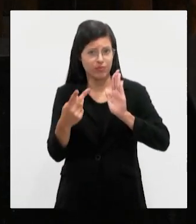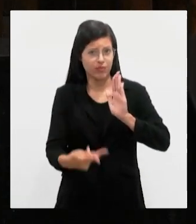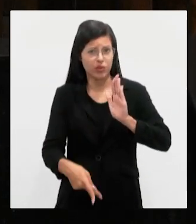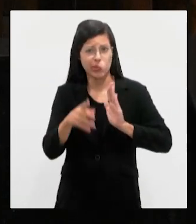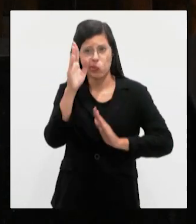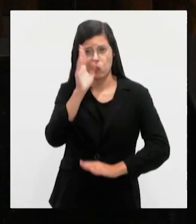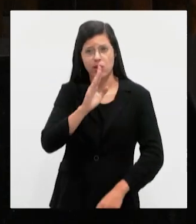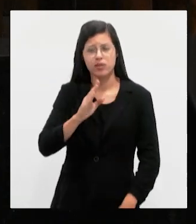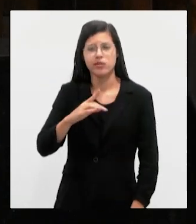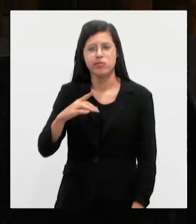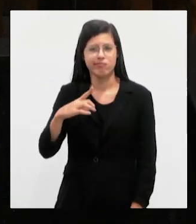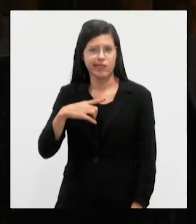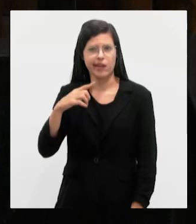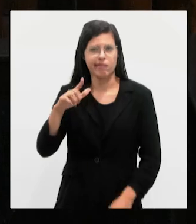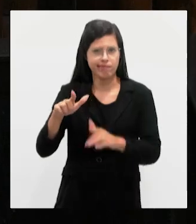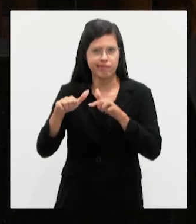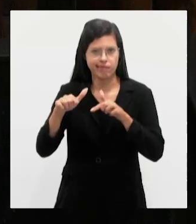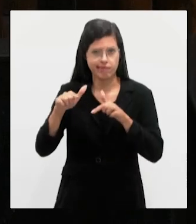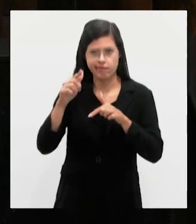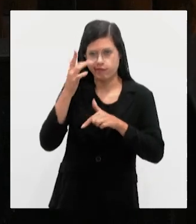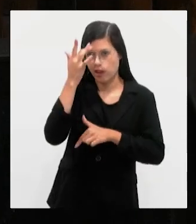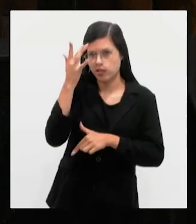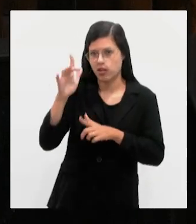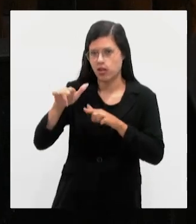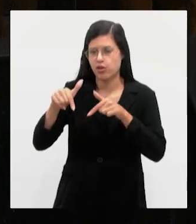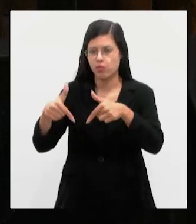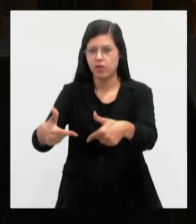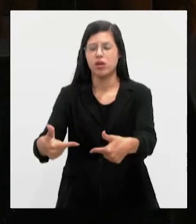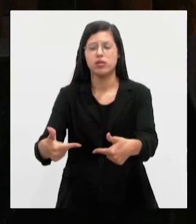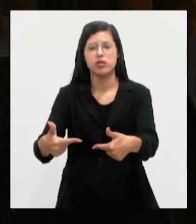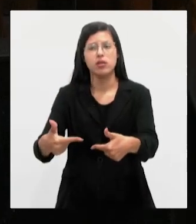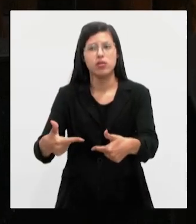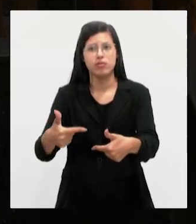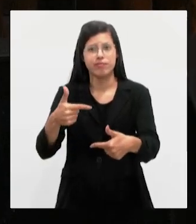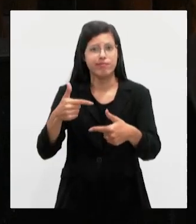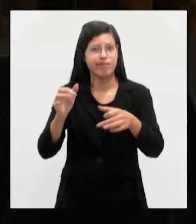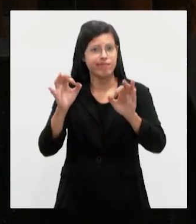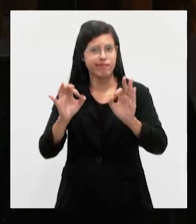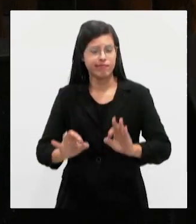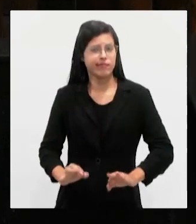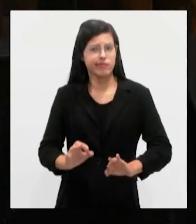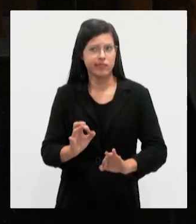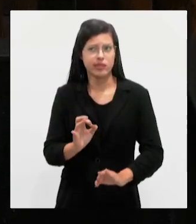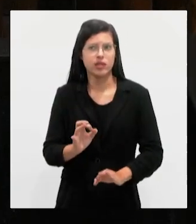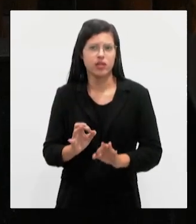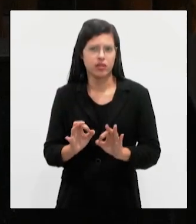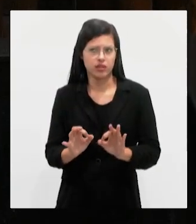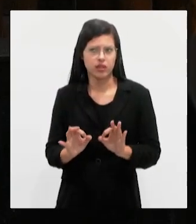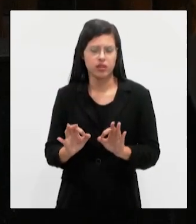muita facilidade, porque eu tenho certeza, infelizmente, que esse povo,